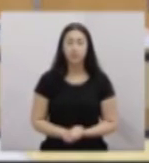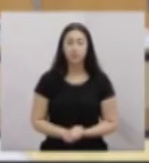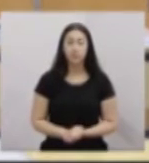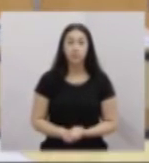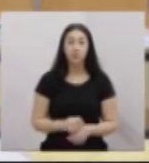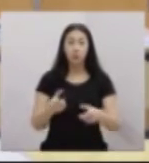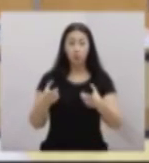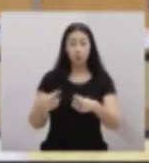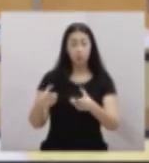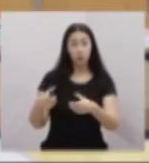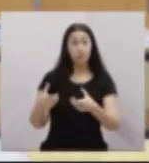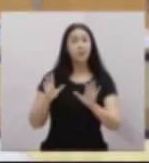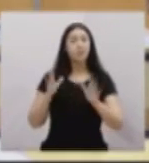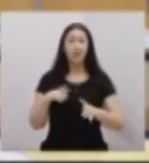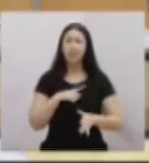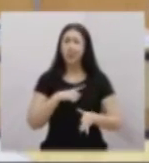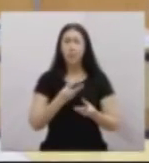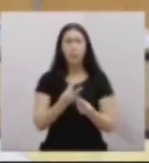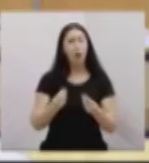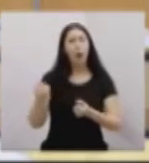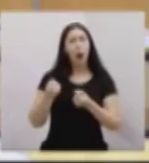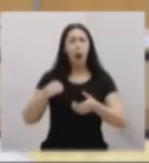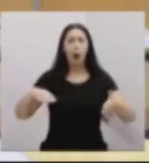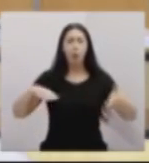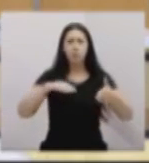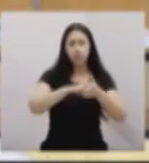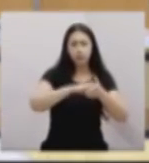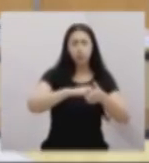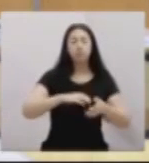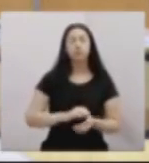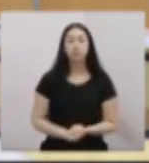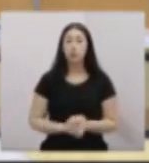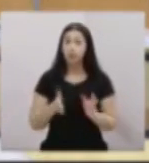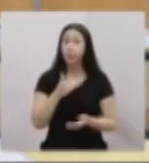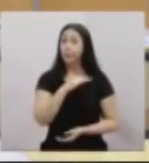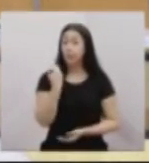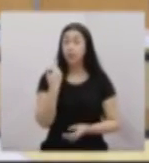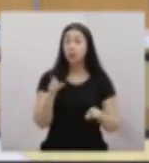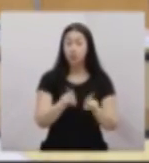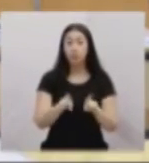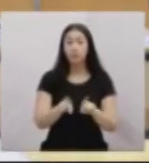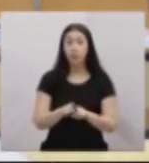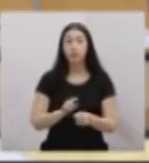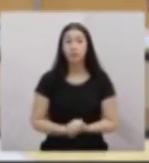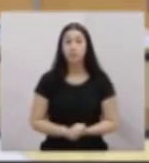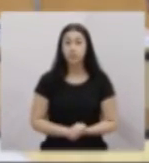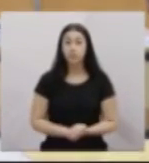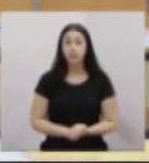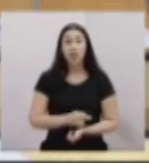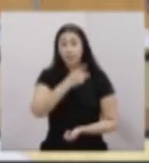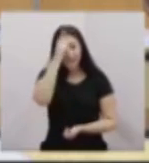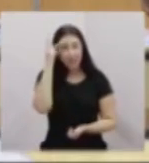referido local já houve vários acidentes, sendo um deles com vítima fatal. Ocasião na qual o motorista